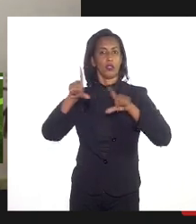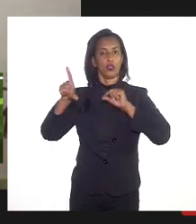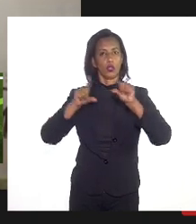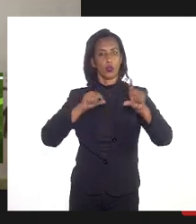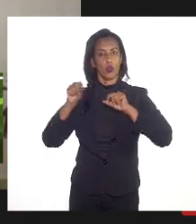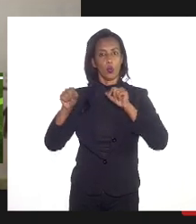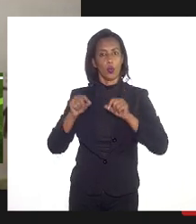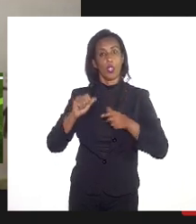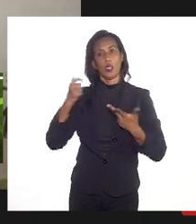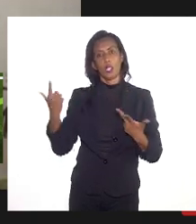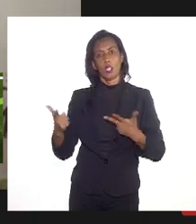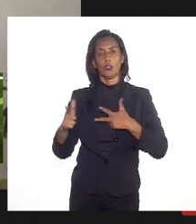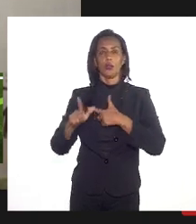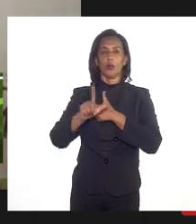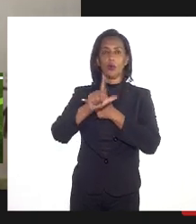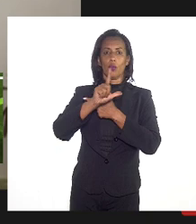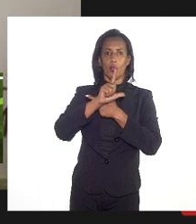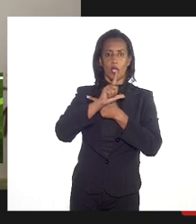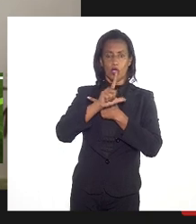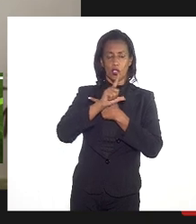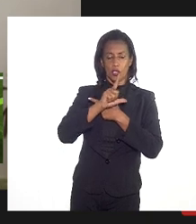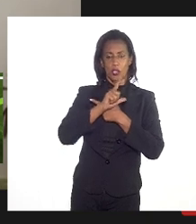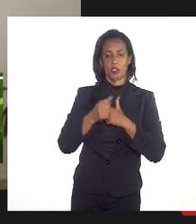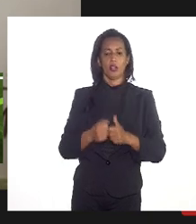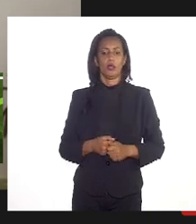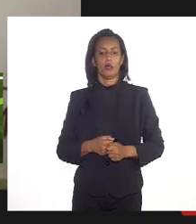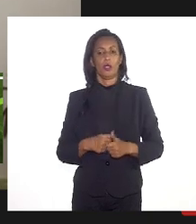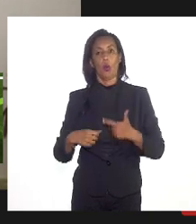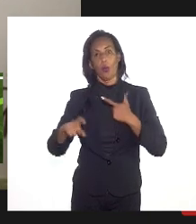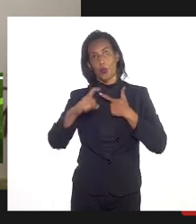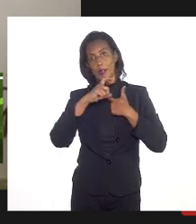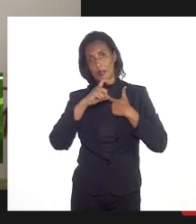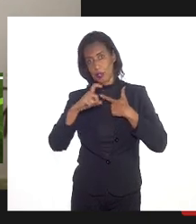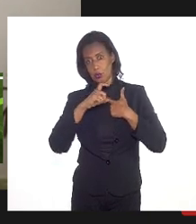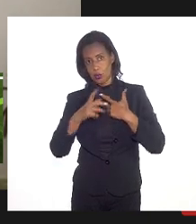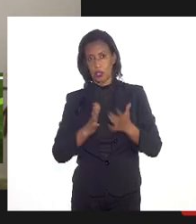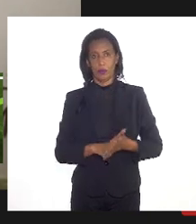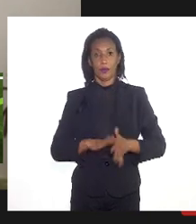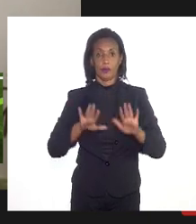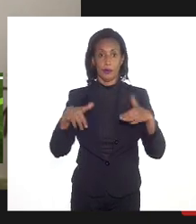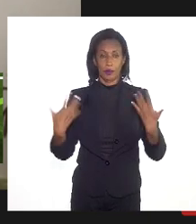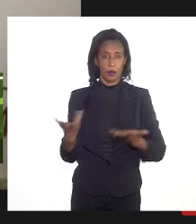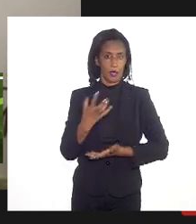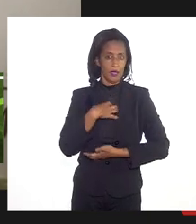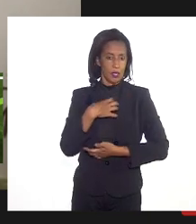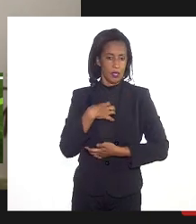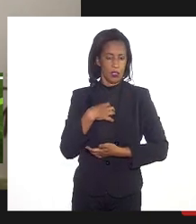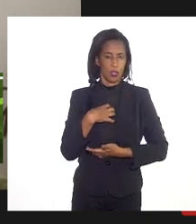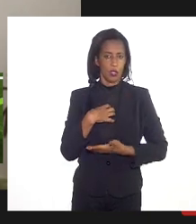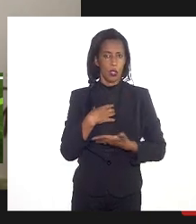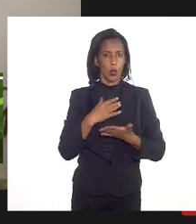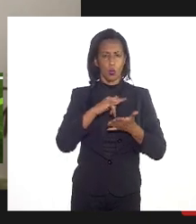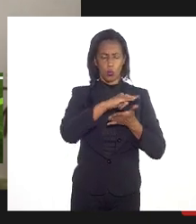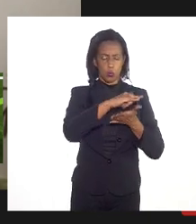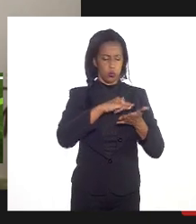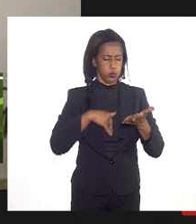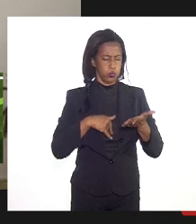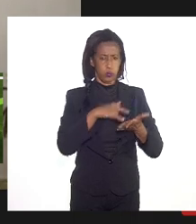âmbito do poder legislativo, seja no âmbito do poder executivo. Então, nesse sentido, encaminhamos